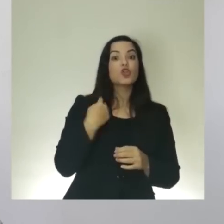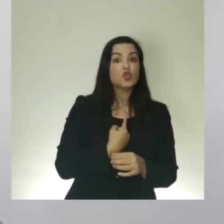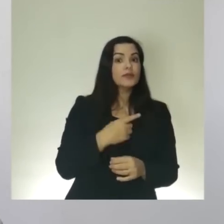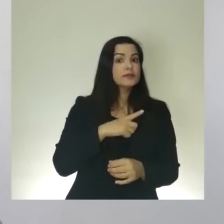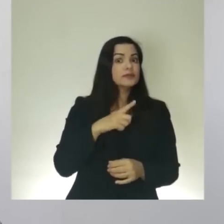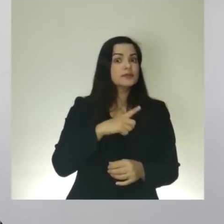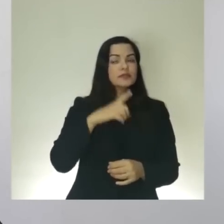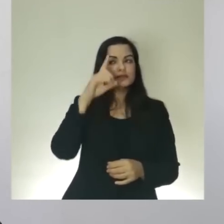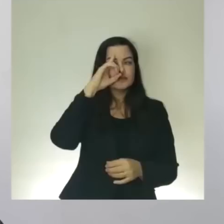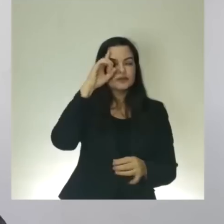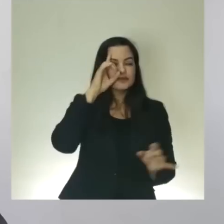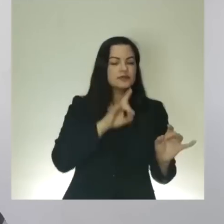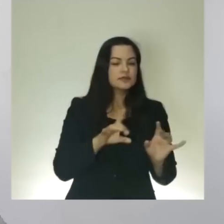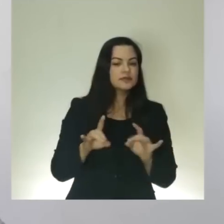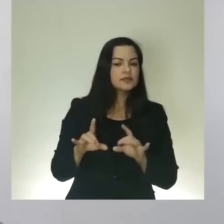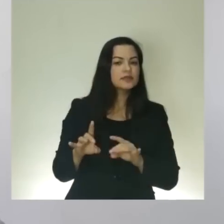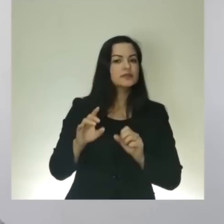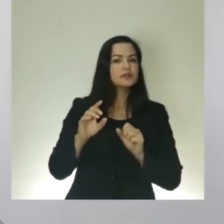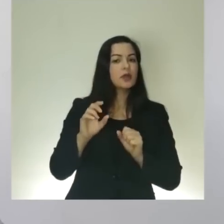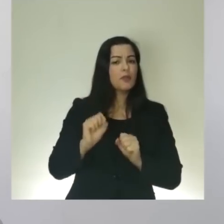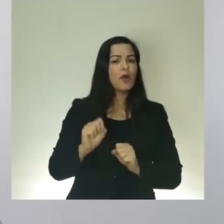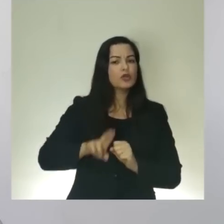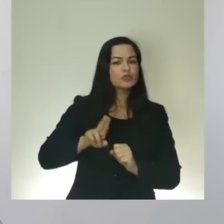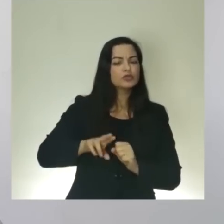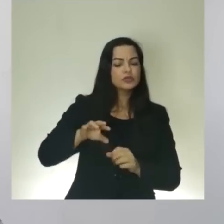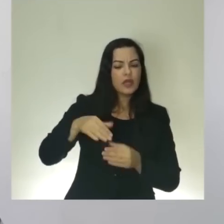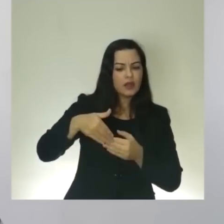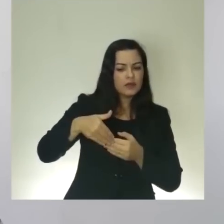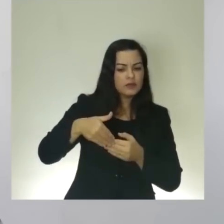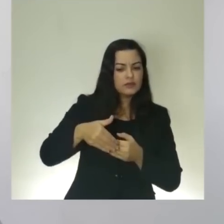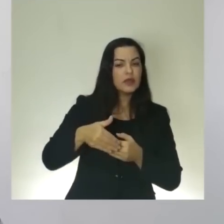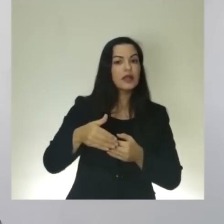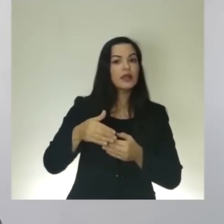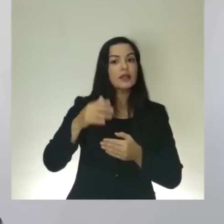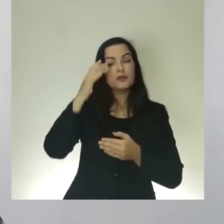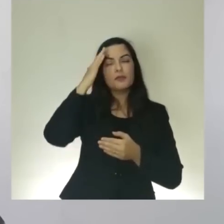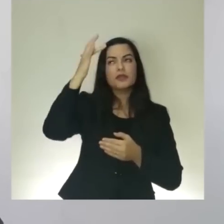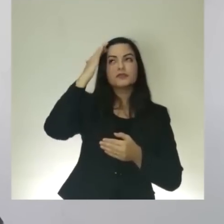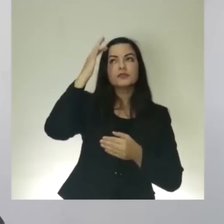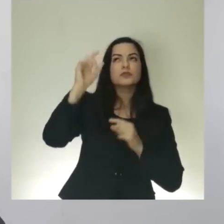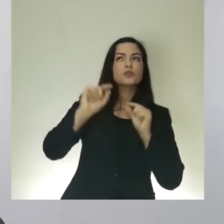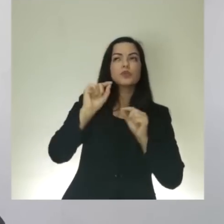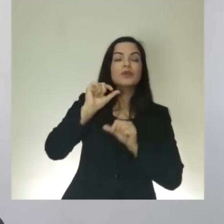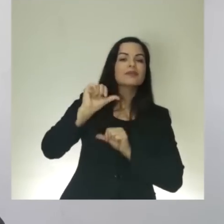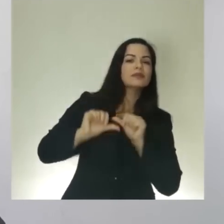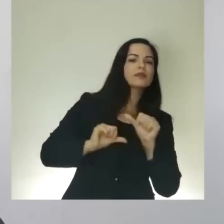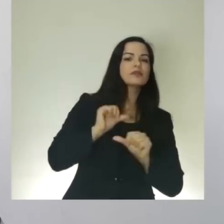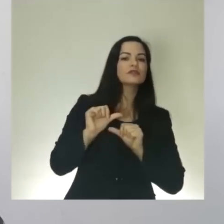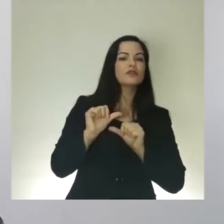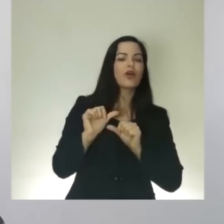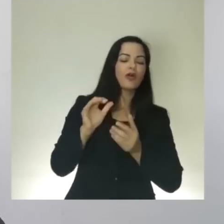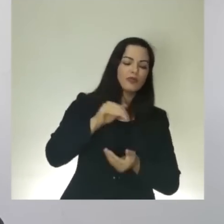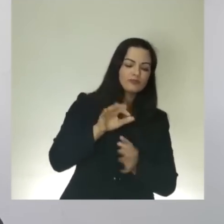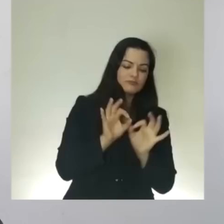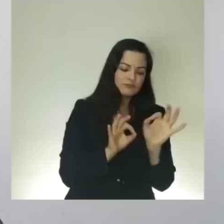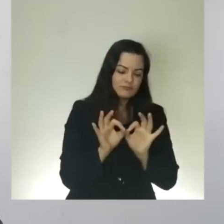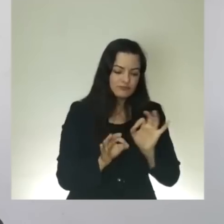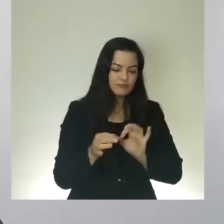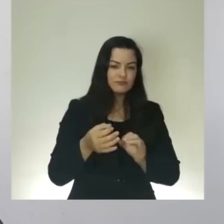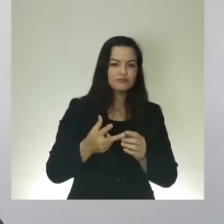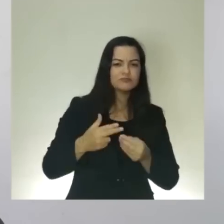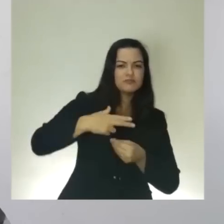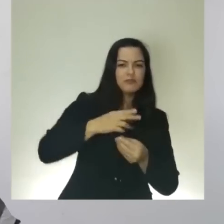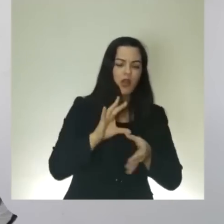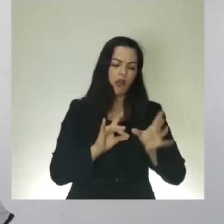nossa imaginação podem se transformar em brinquedos e em brincadeiras muito